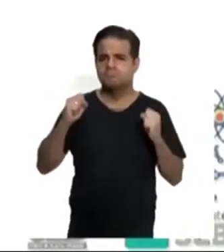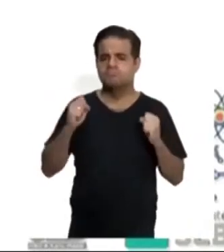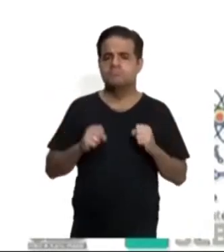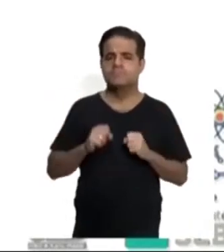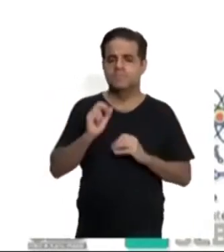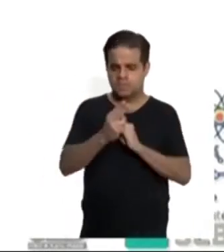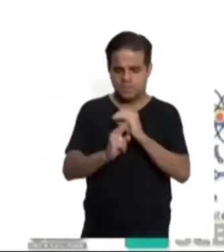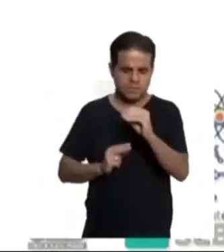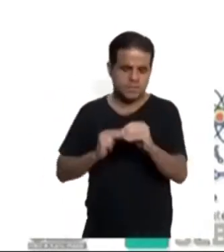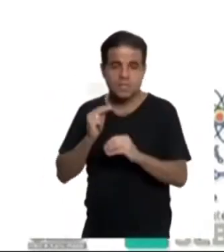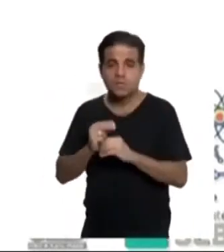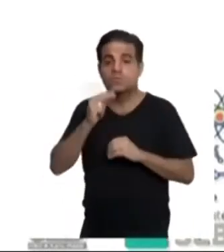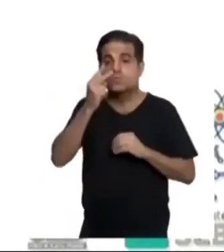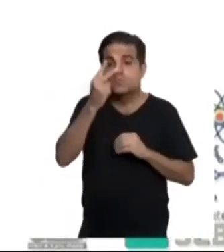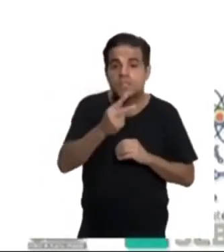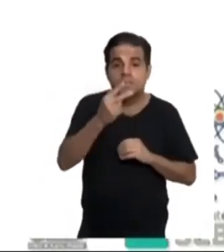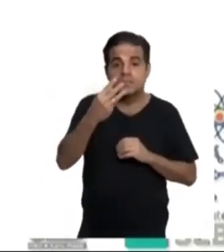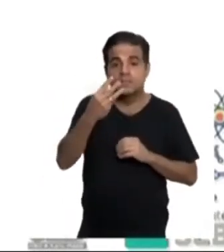nêutrons.